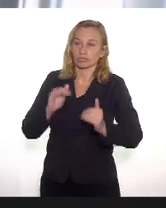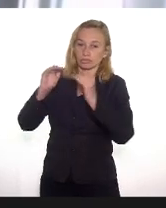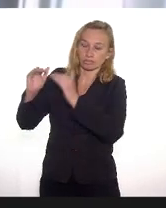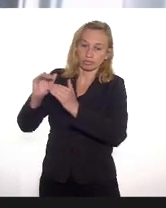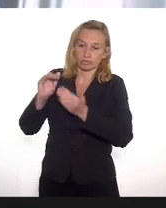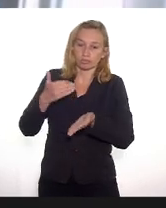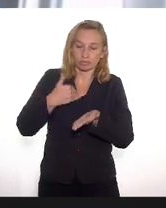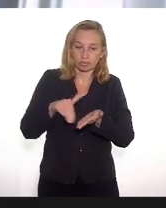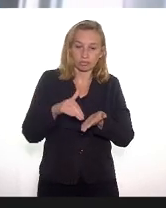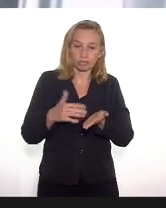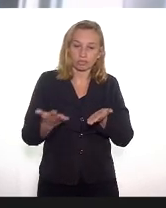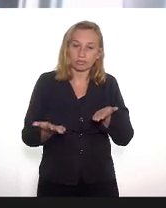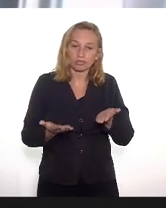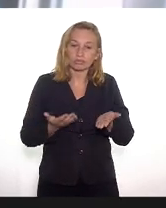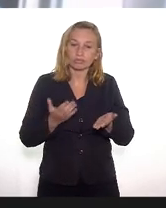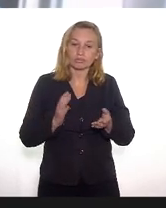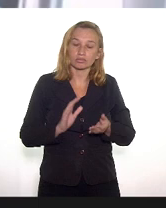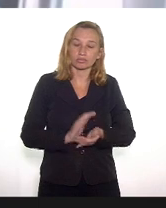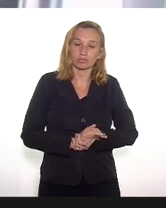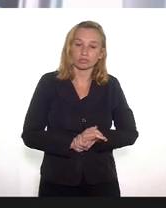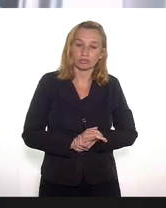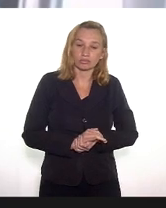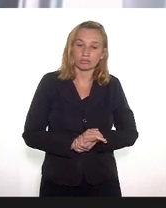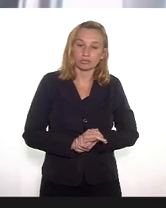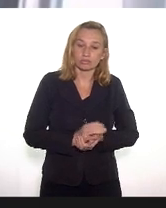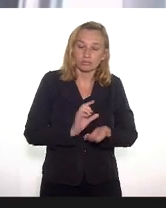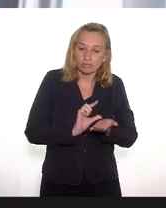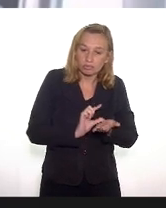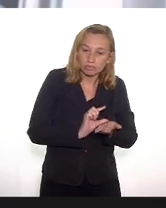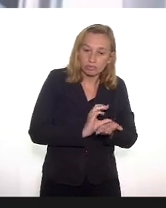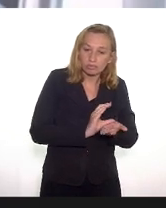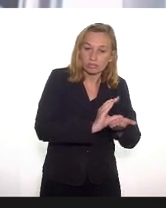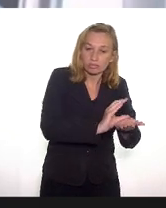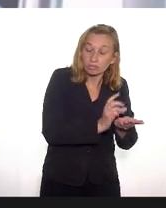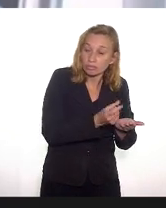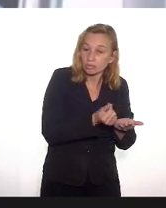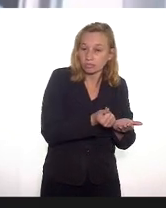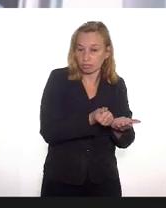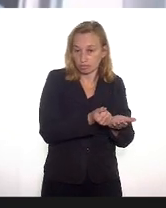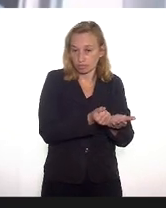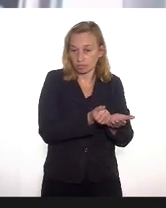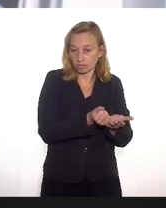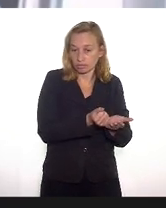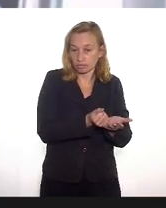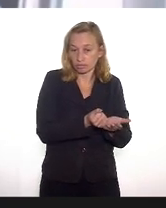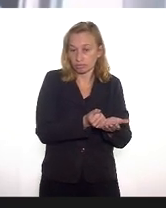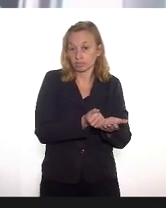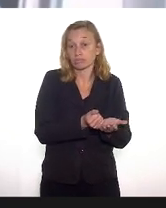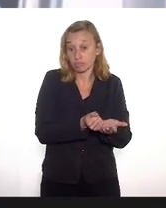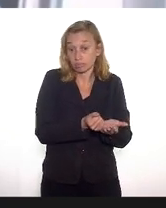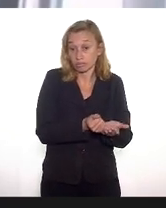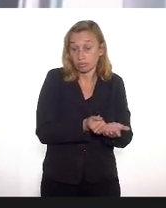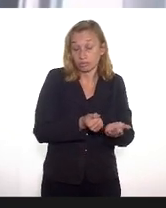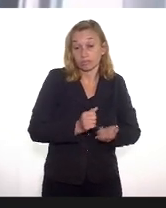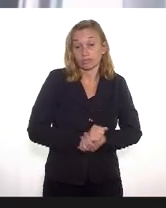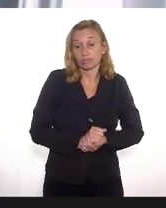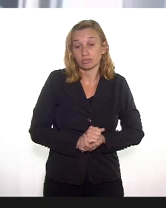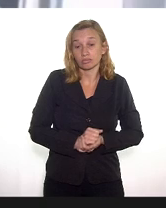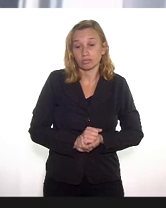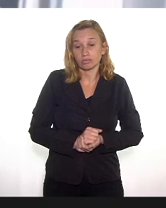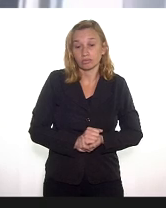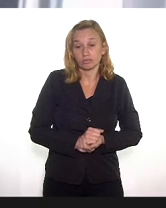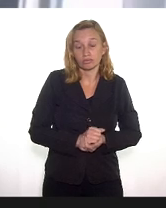certa estabilidade orçamentária. Isso não interessa, presidente Rogério Pires, é a questão relacionada